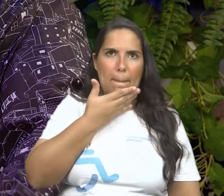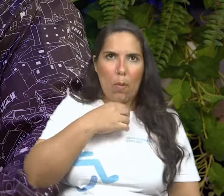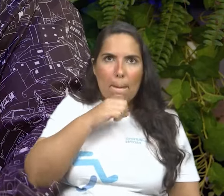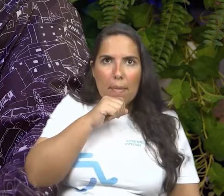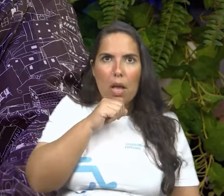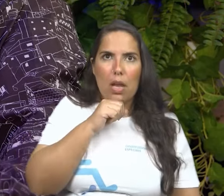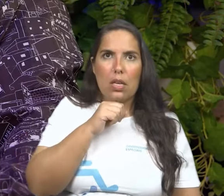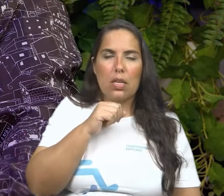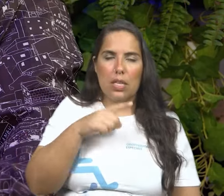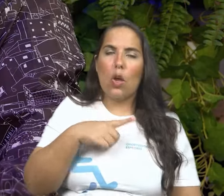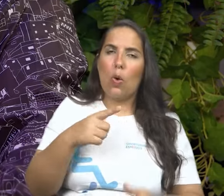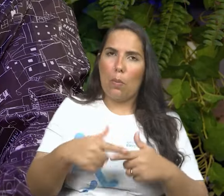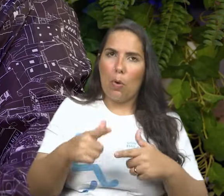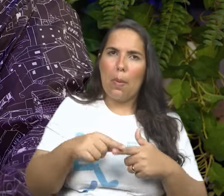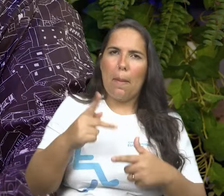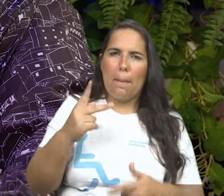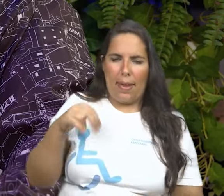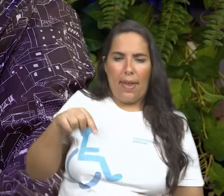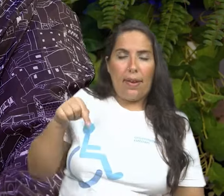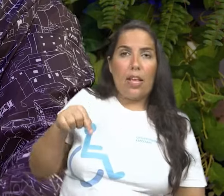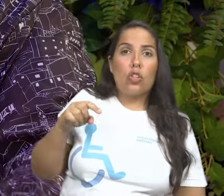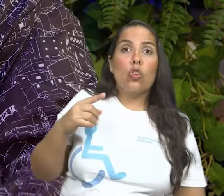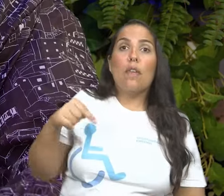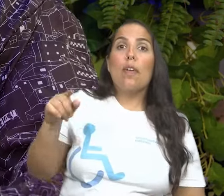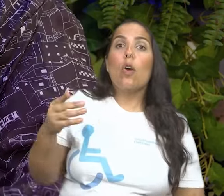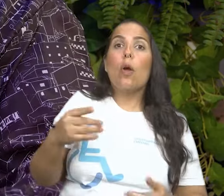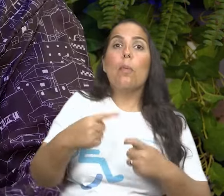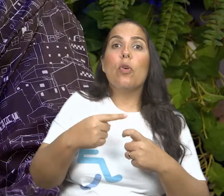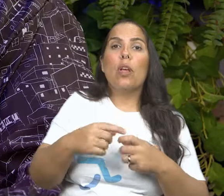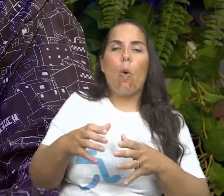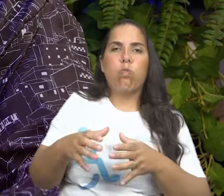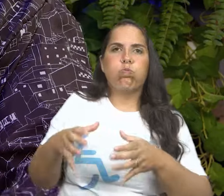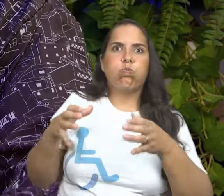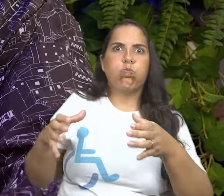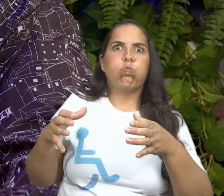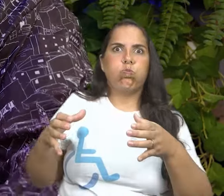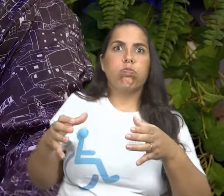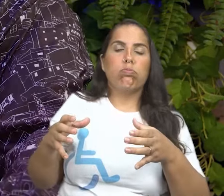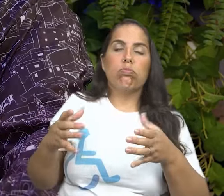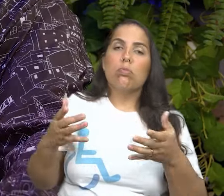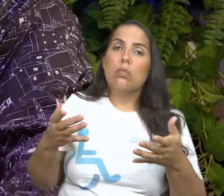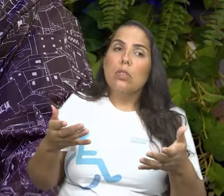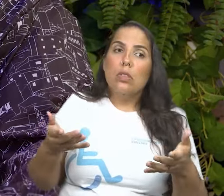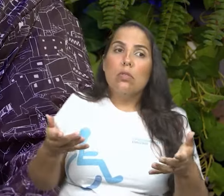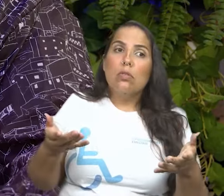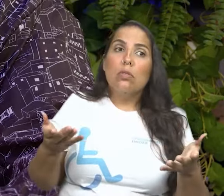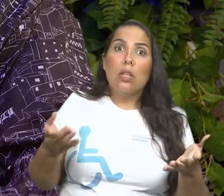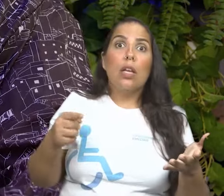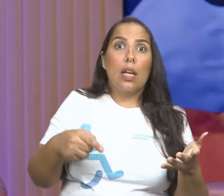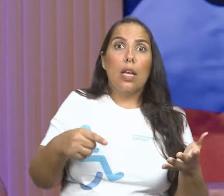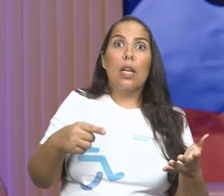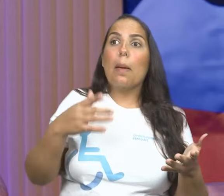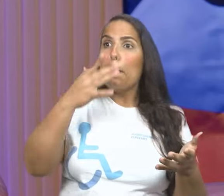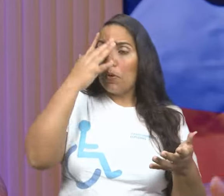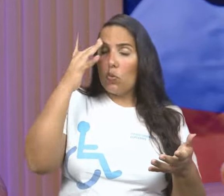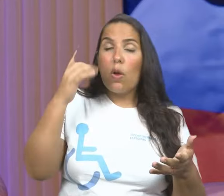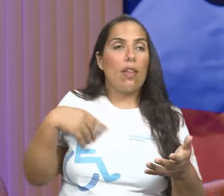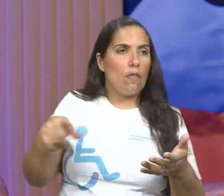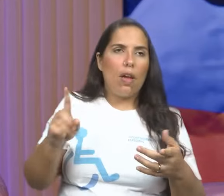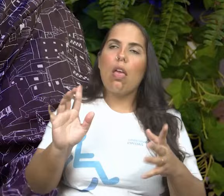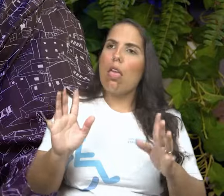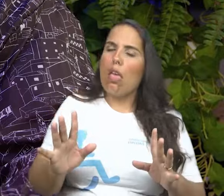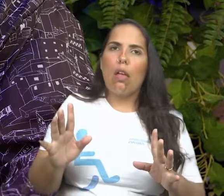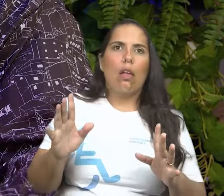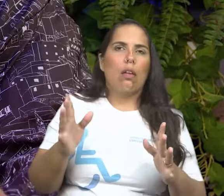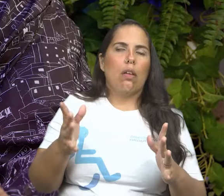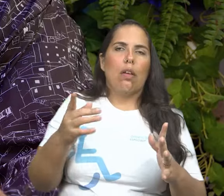ele ele tá com problema na perna Ele só tá indo agora porque a perna dele inchou PR caramba mas assim ele é um cara que não vai é você não